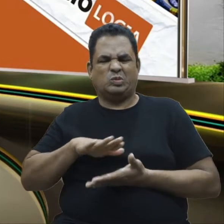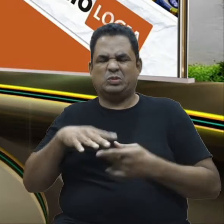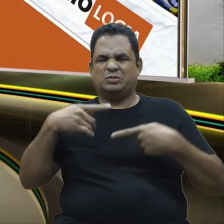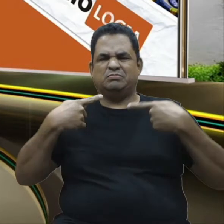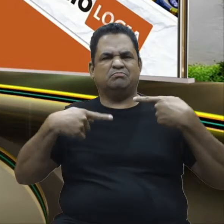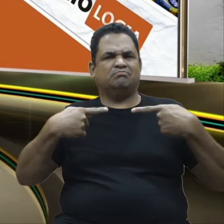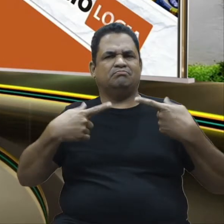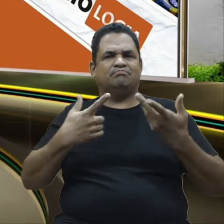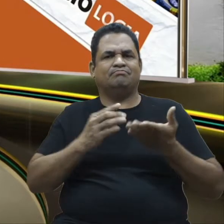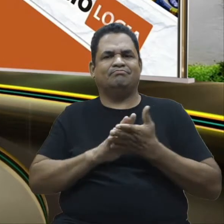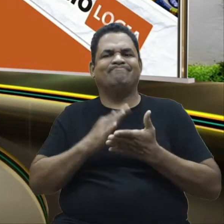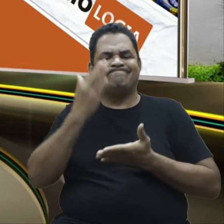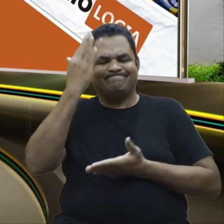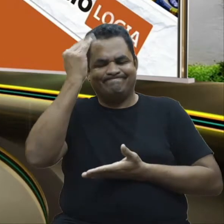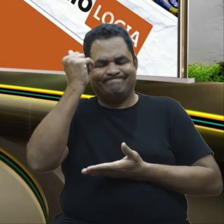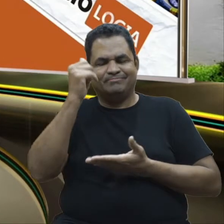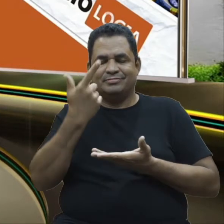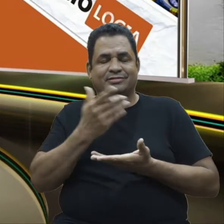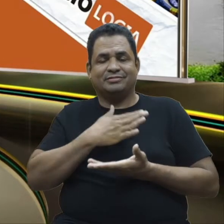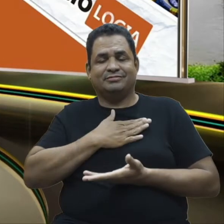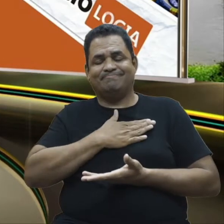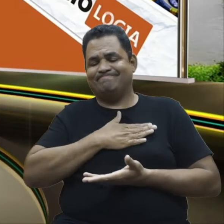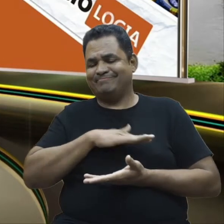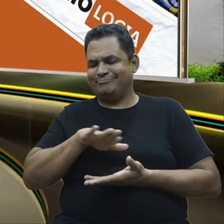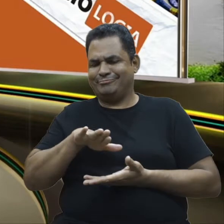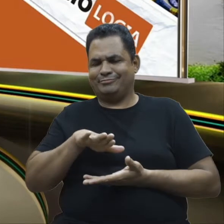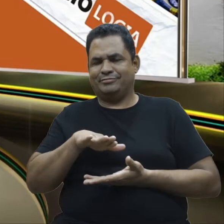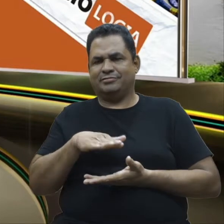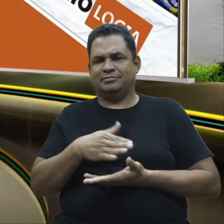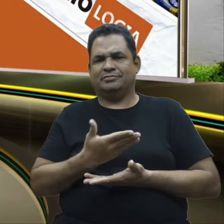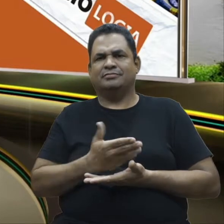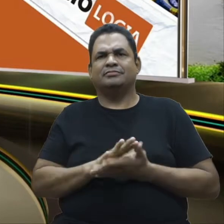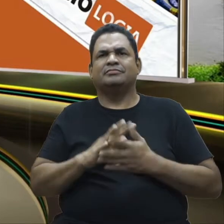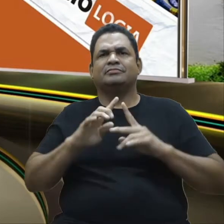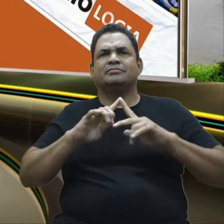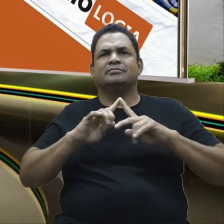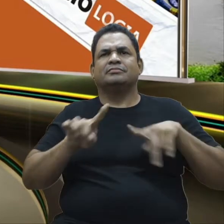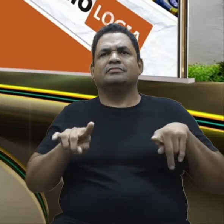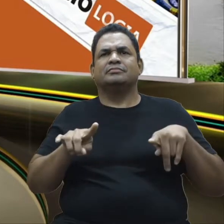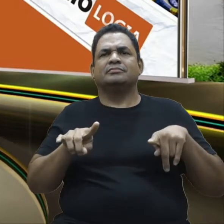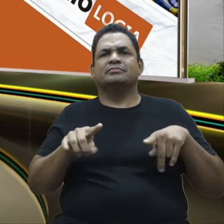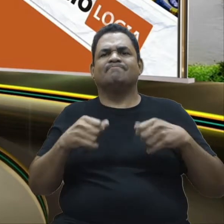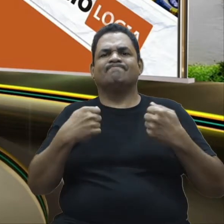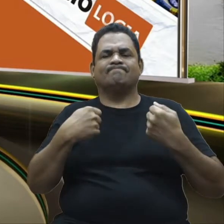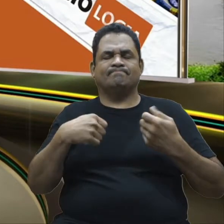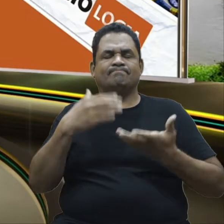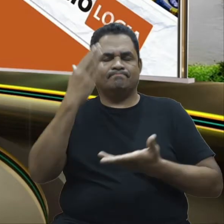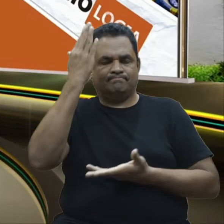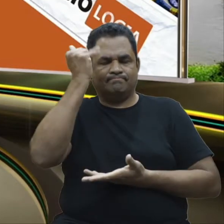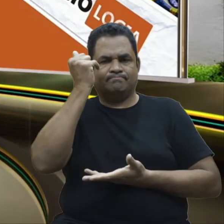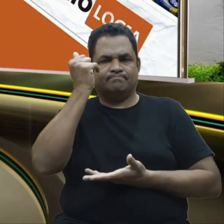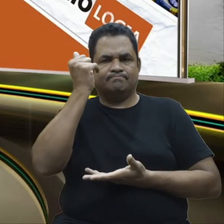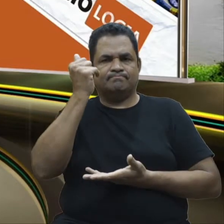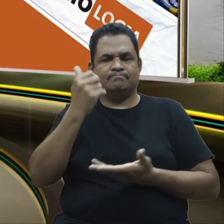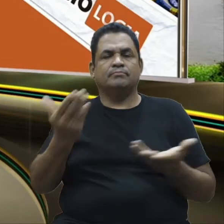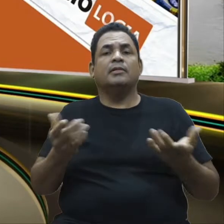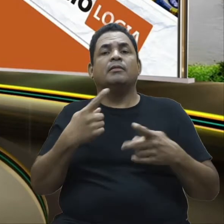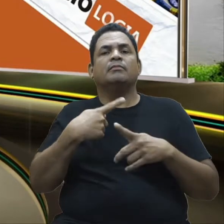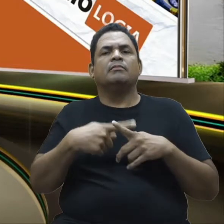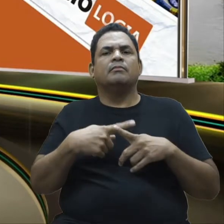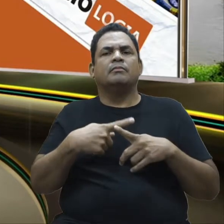Eu sei, queridos, que vocês não gostam, a maioria não gosta, mas a gente precisa saber, tá? Por